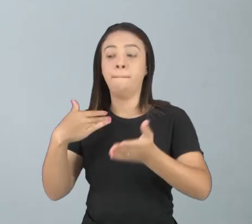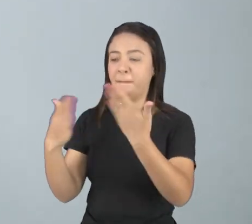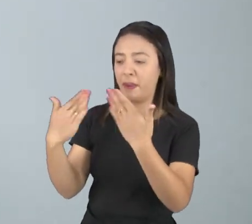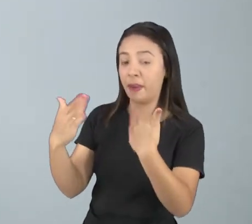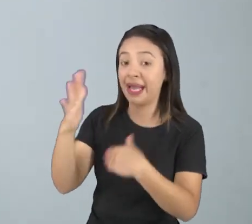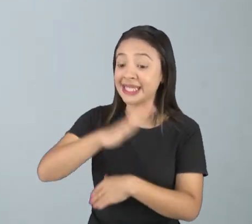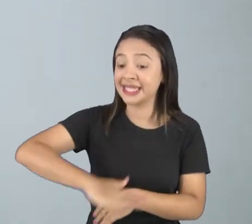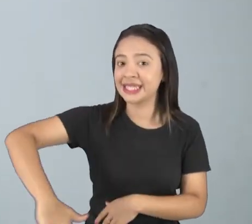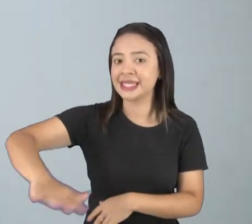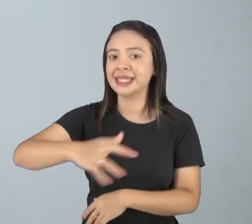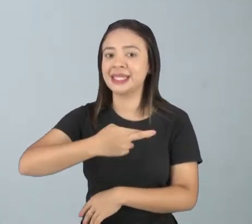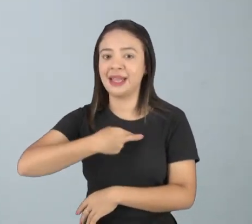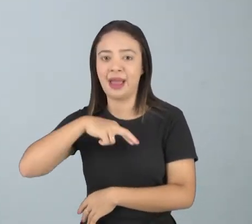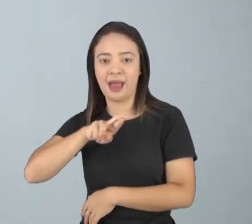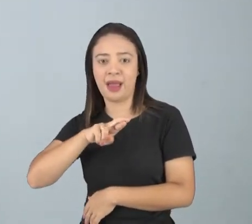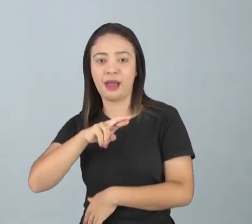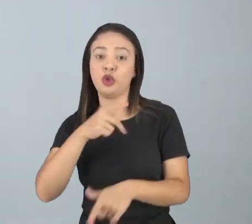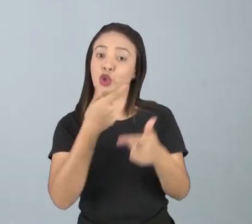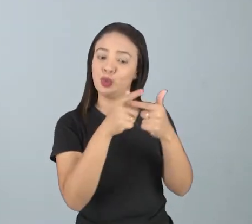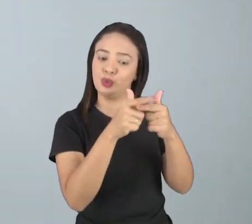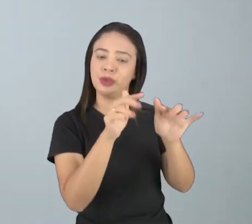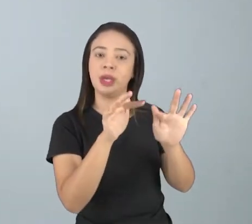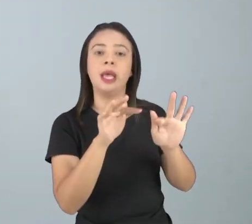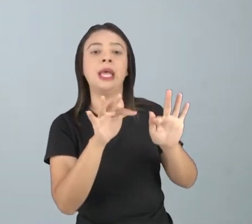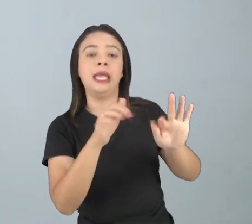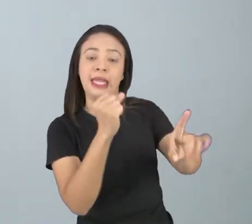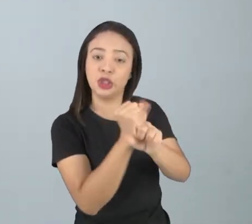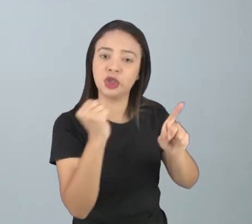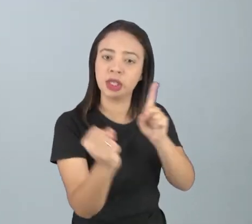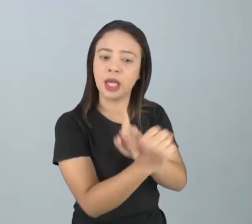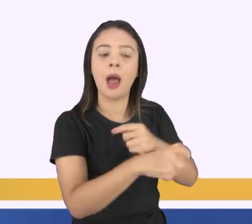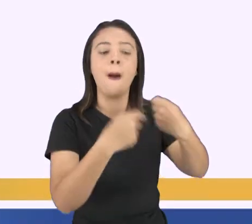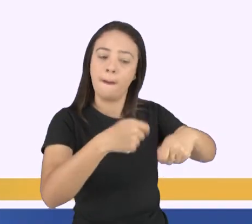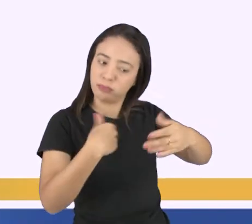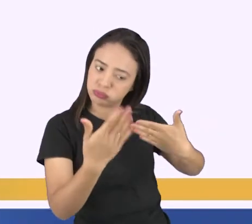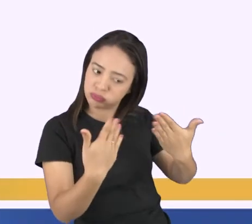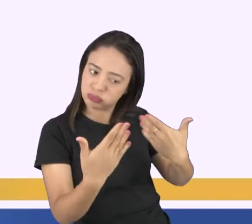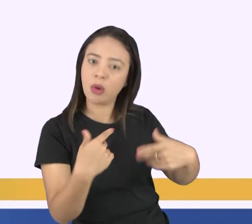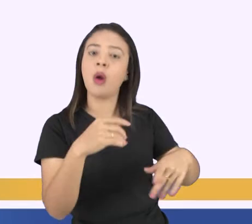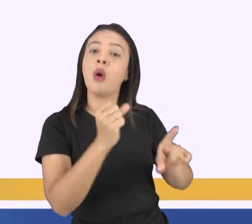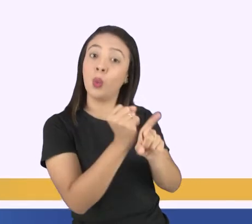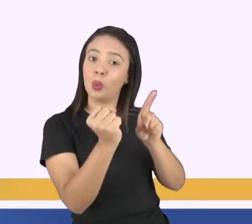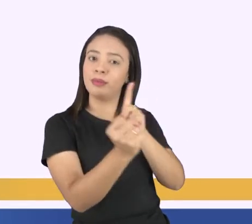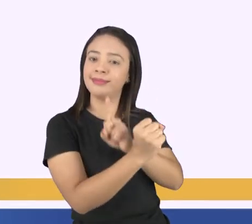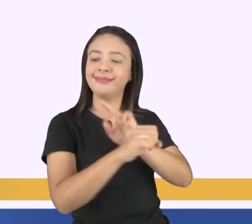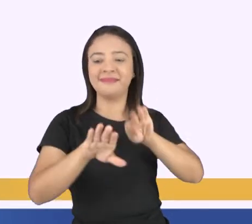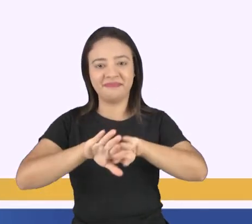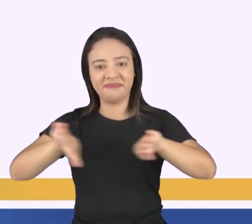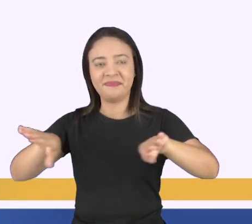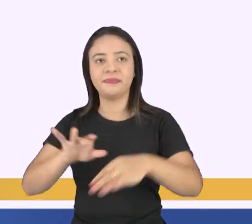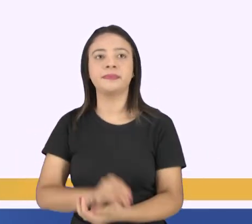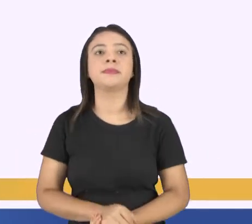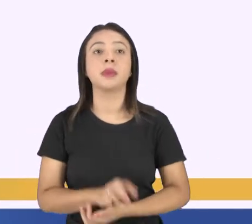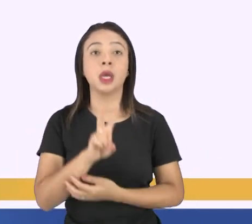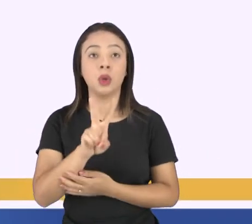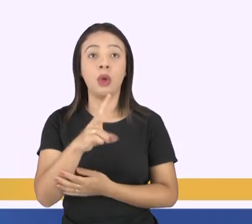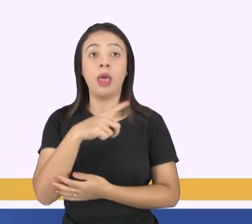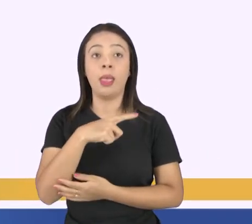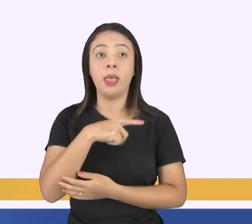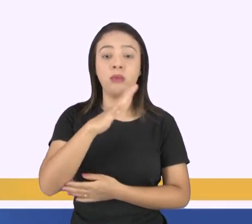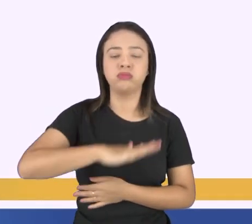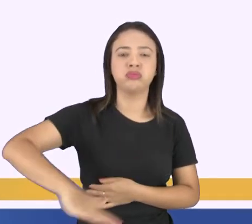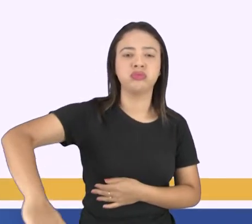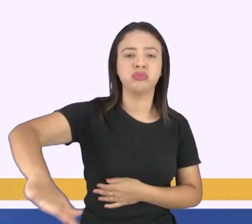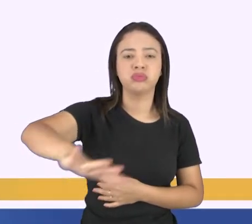certo? Problemas da sociedade, vamos tratar com a sociedade, tá? Questões ótimas. No item 2, possui